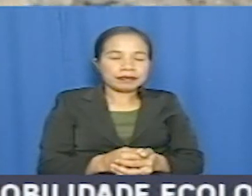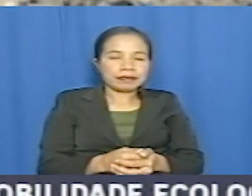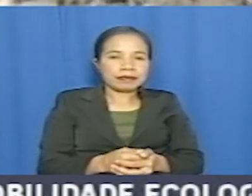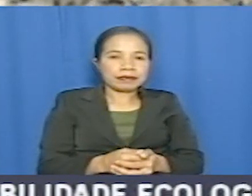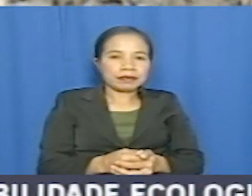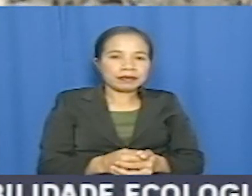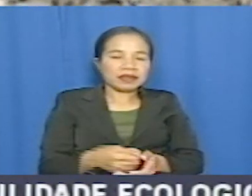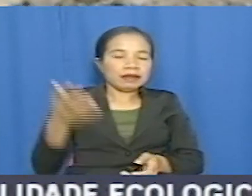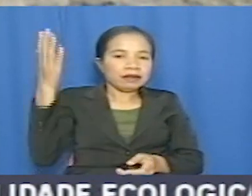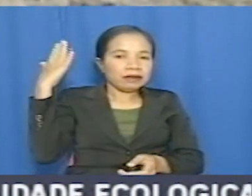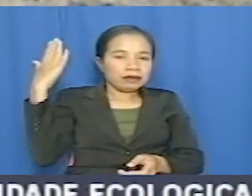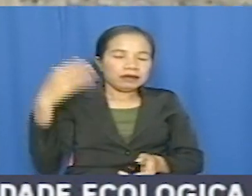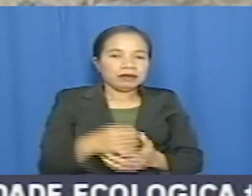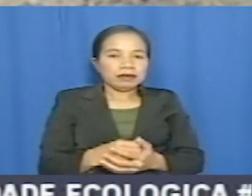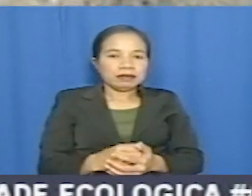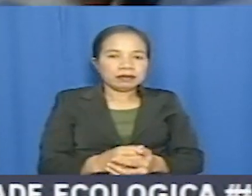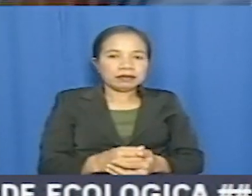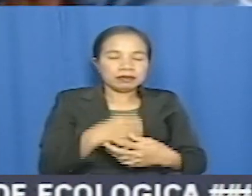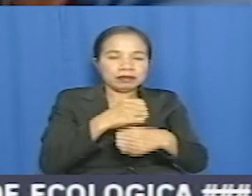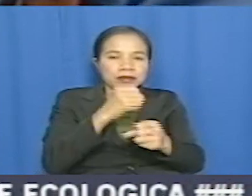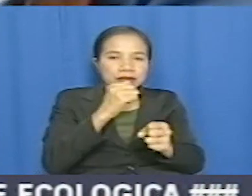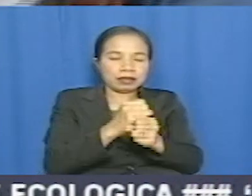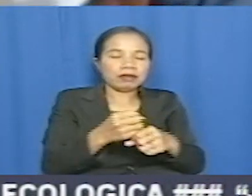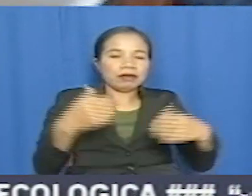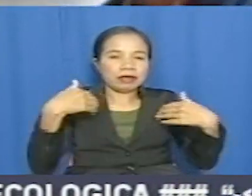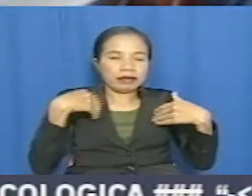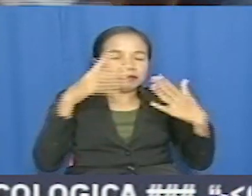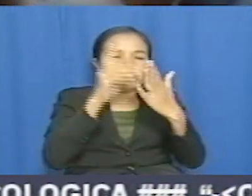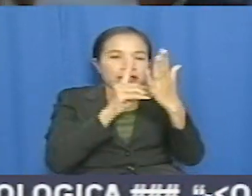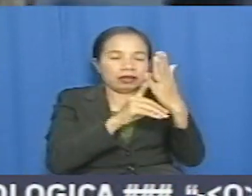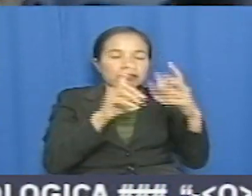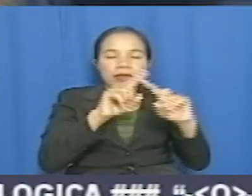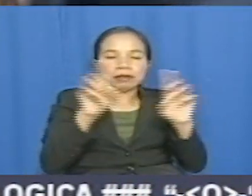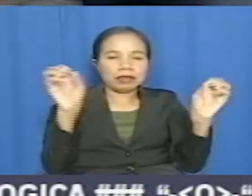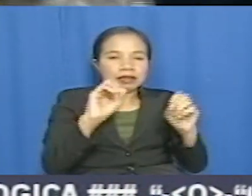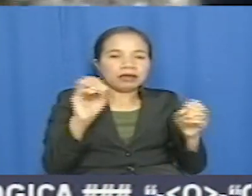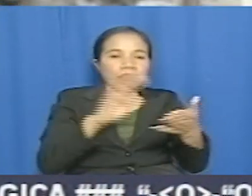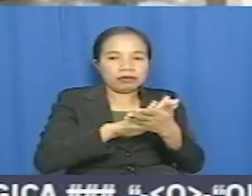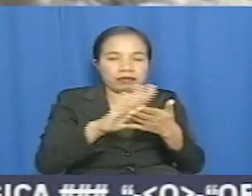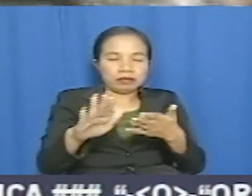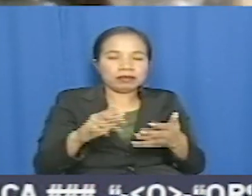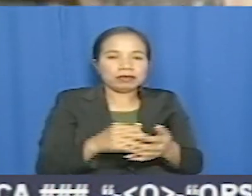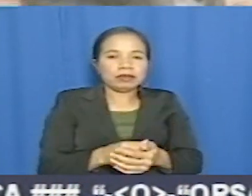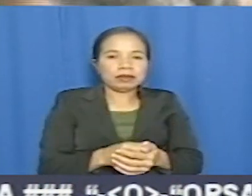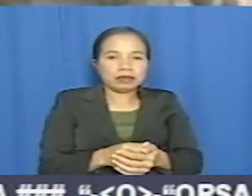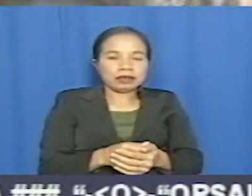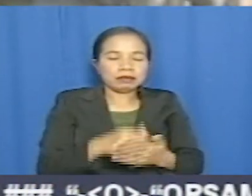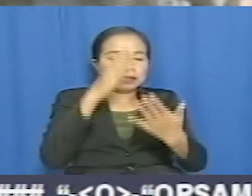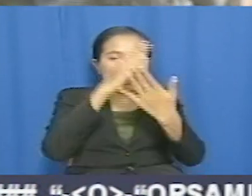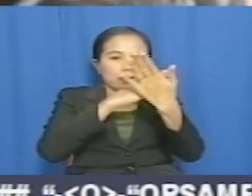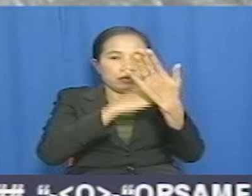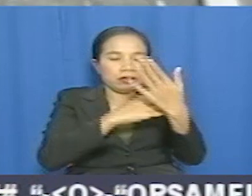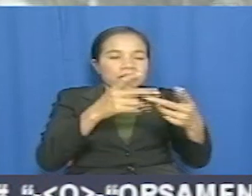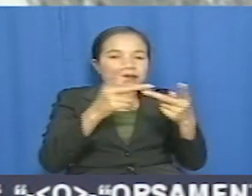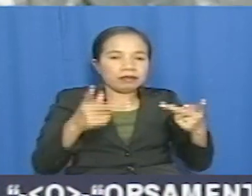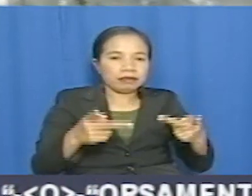sera antigu ne bema Timor Oil halo ia dados dunia ma bela dung mos. Tentang hanya sang amin leninya struktura ka